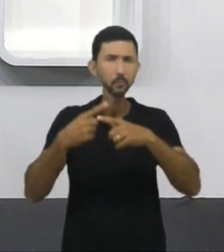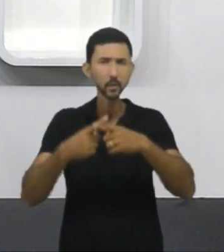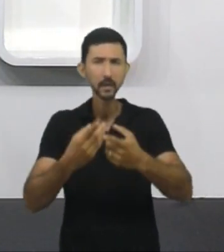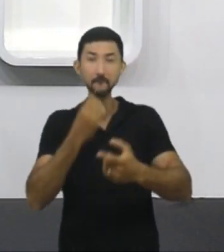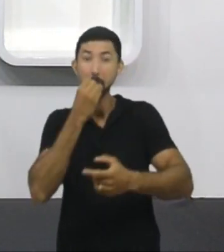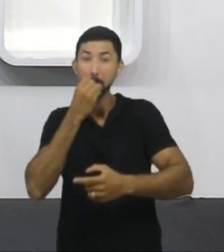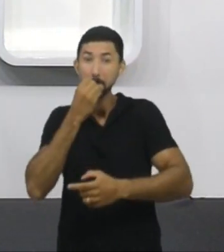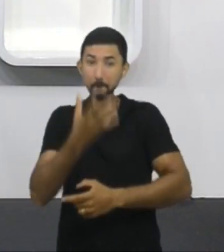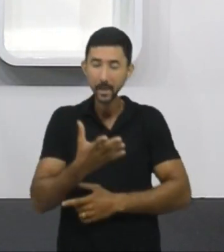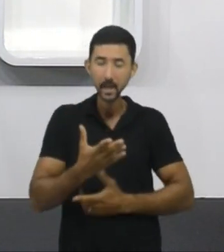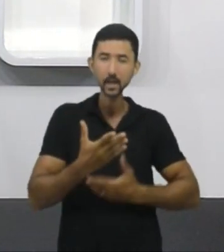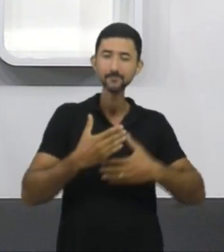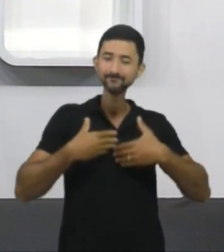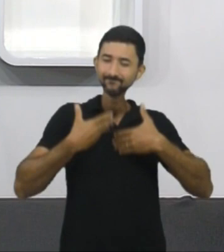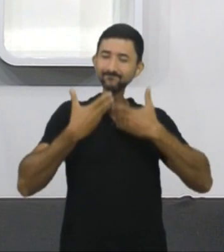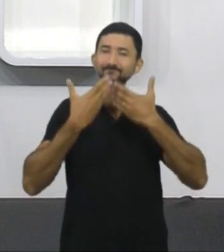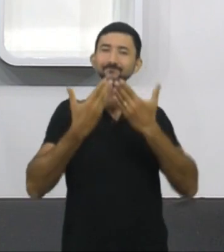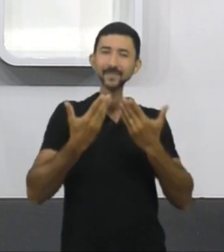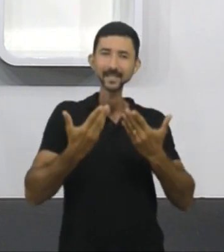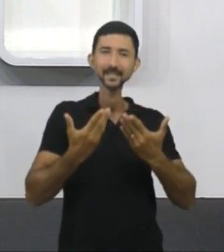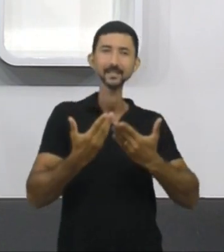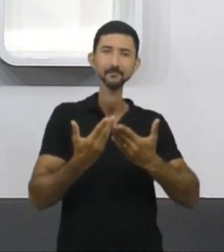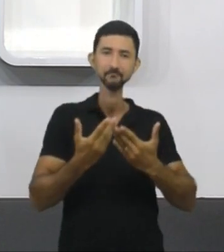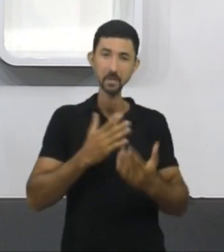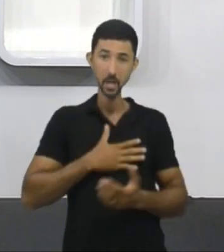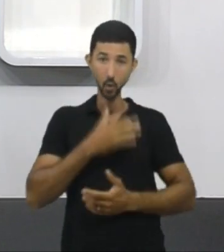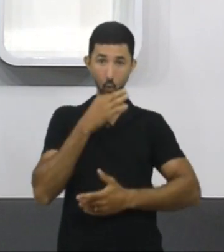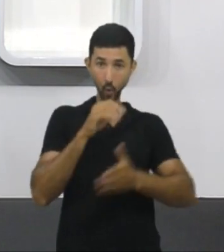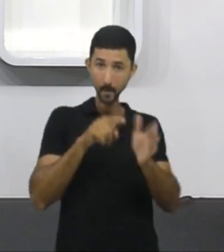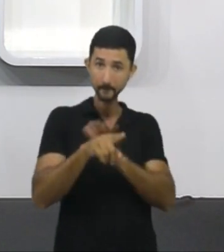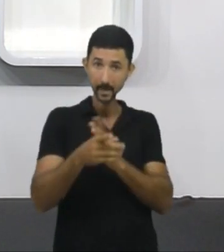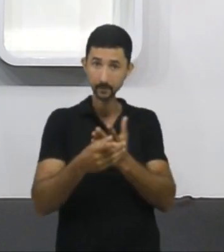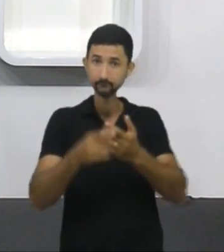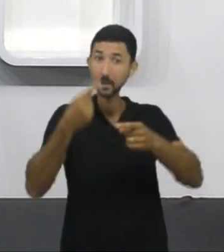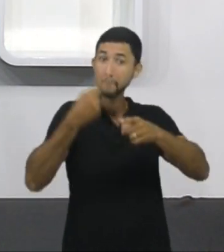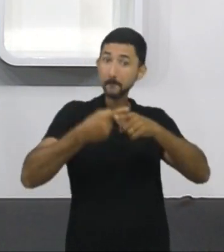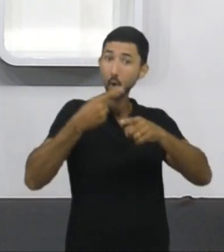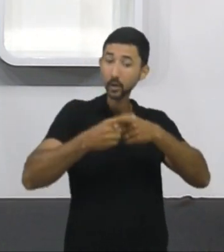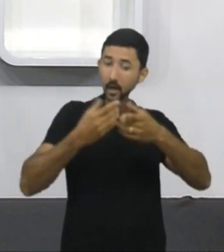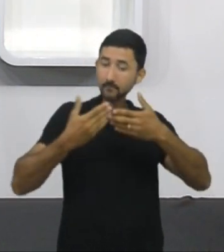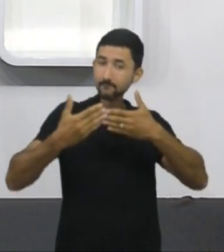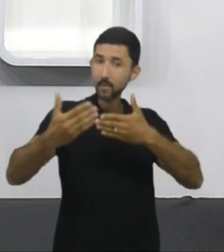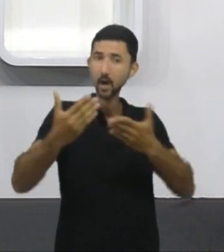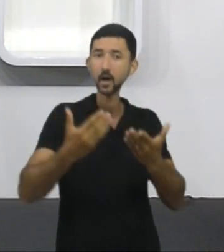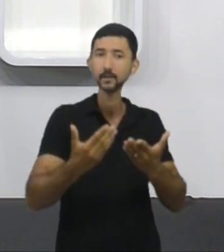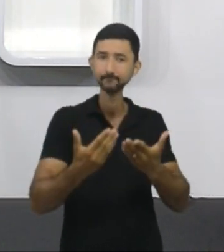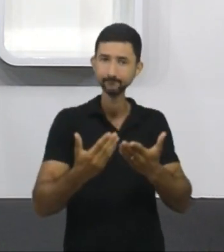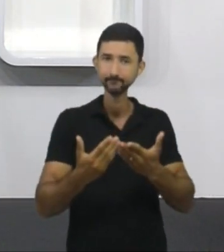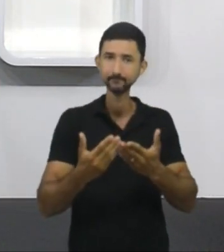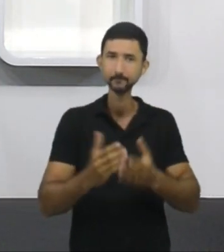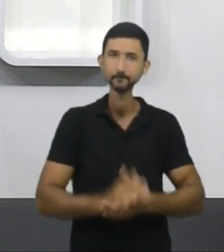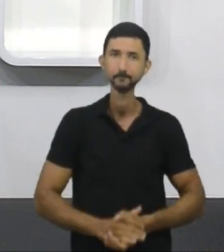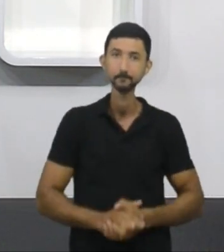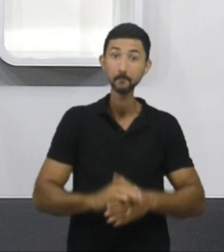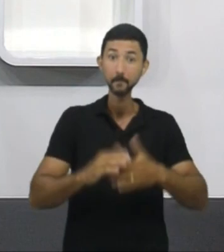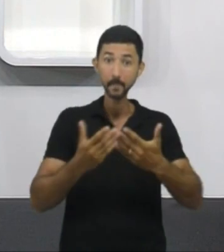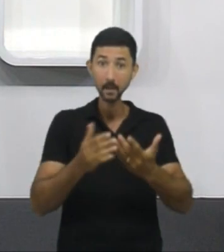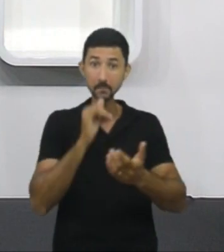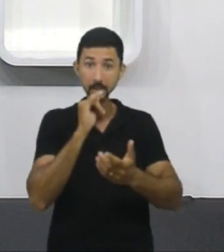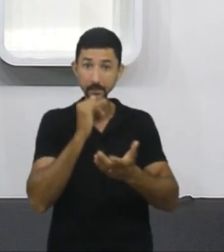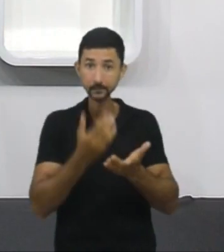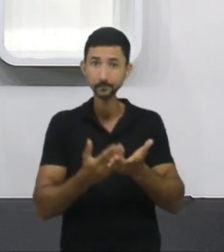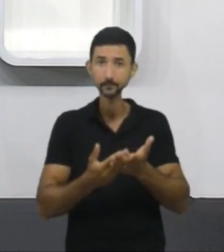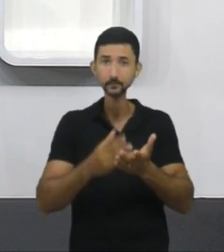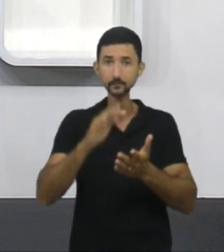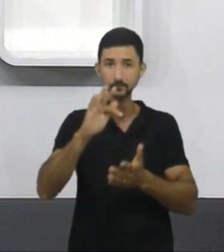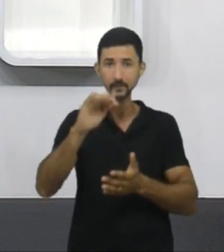para o nosso humor é o meu argumento. A partir do porquê, eu começo a apresentar o meu argumento. Então,